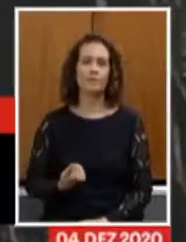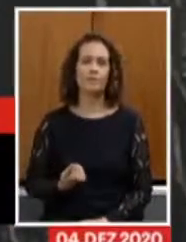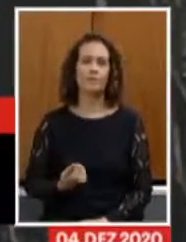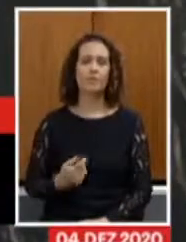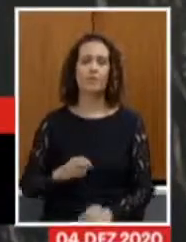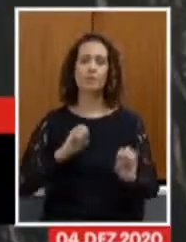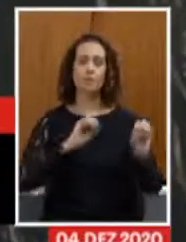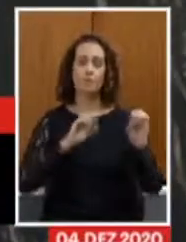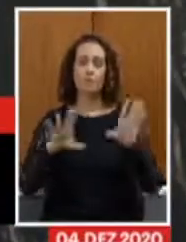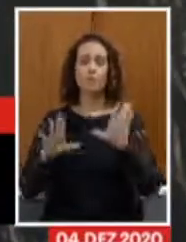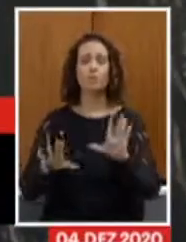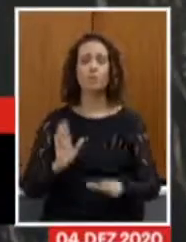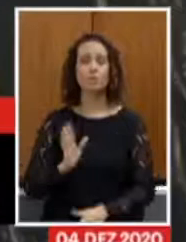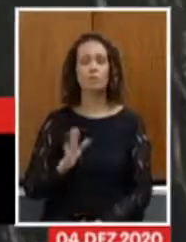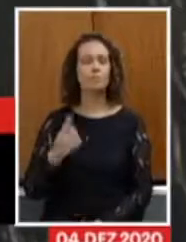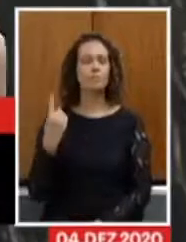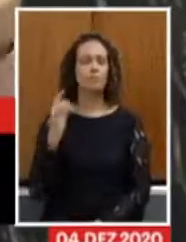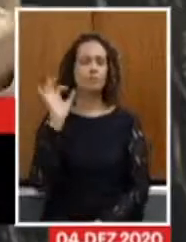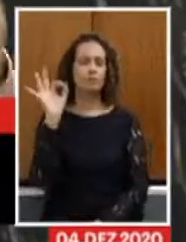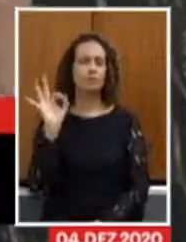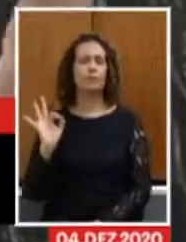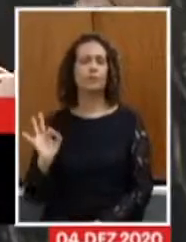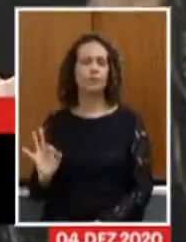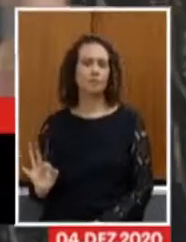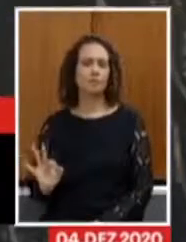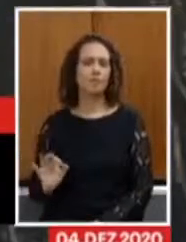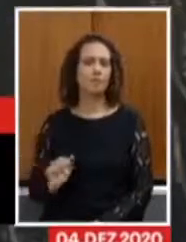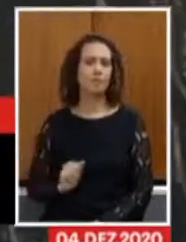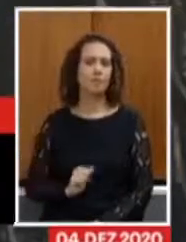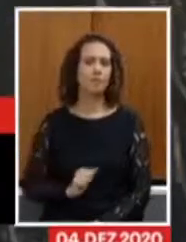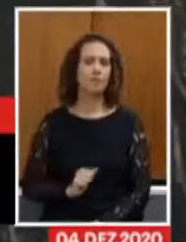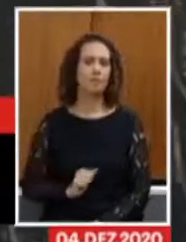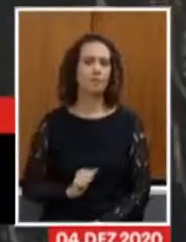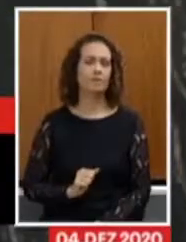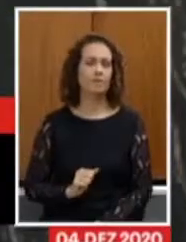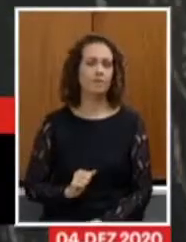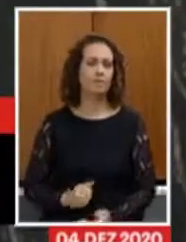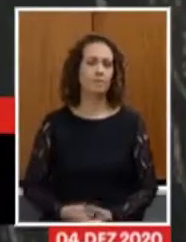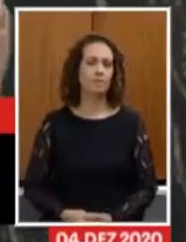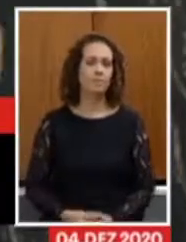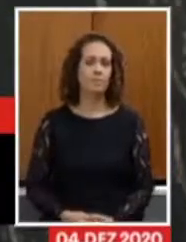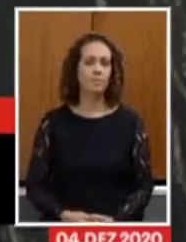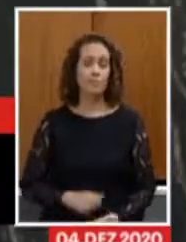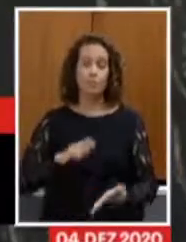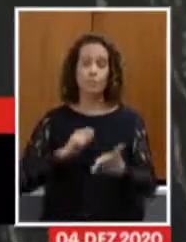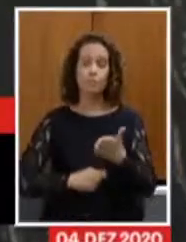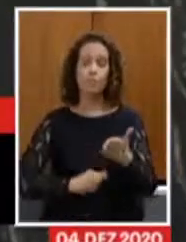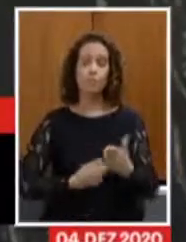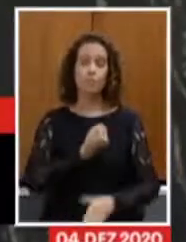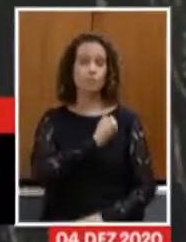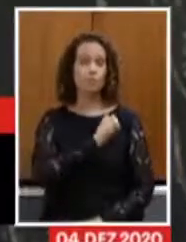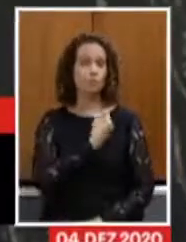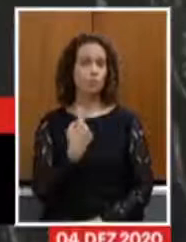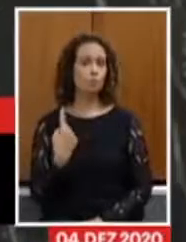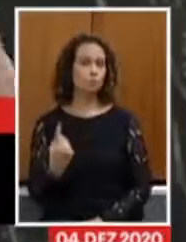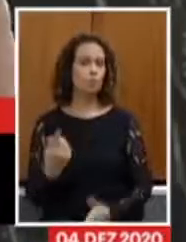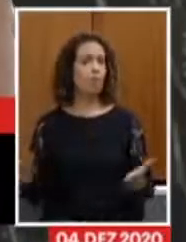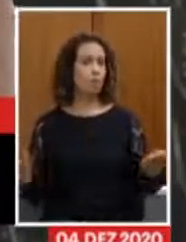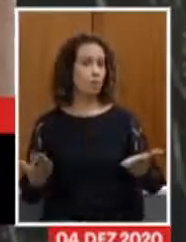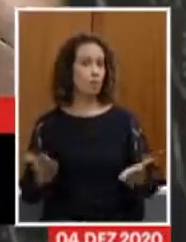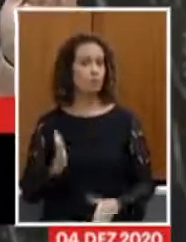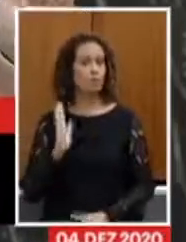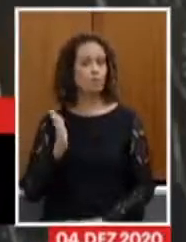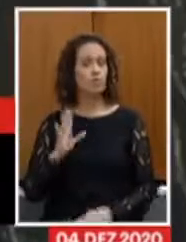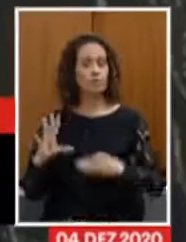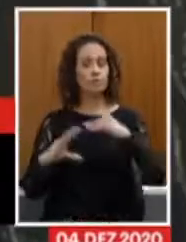estamos no 1%. 1% da FAPEMIG, que foi votado autorização na emenda número 1, agora nós estamos da